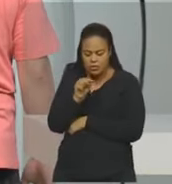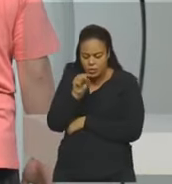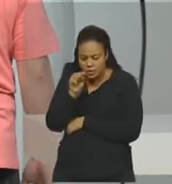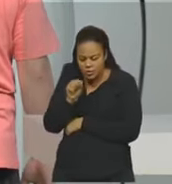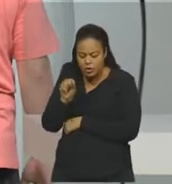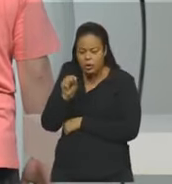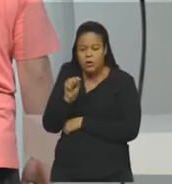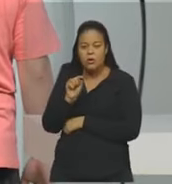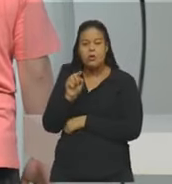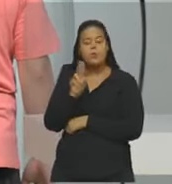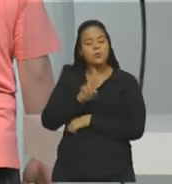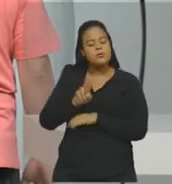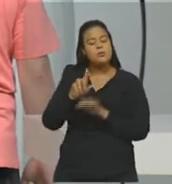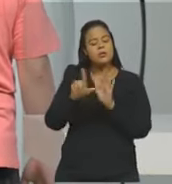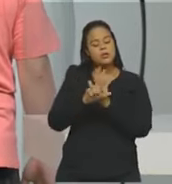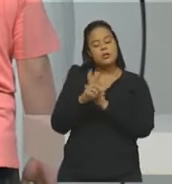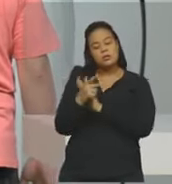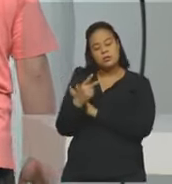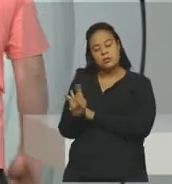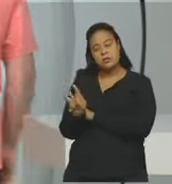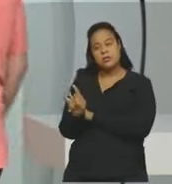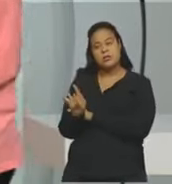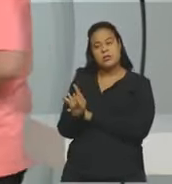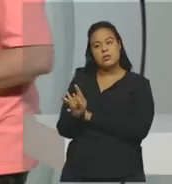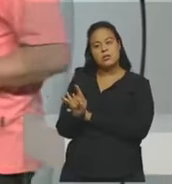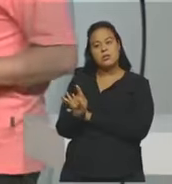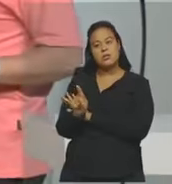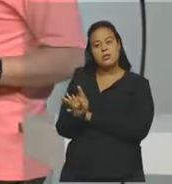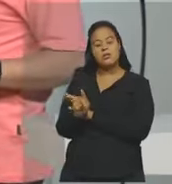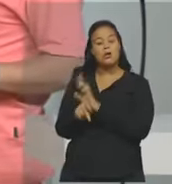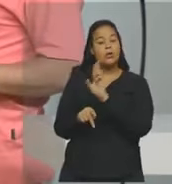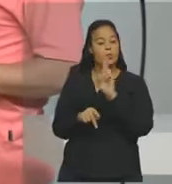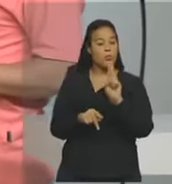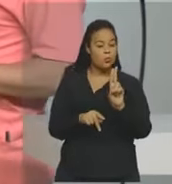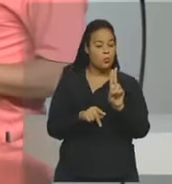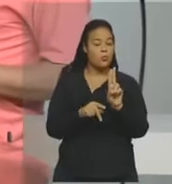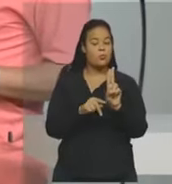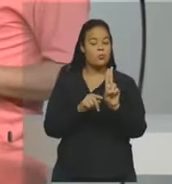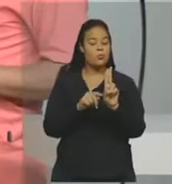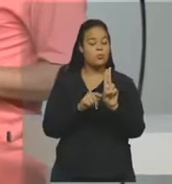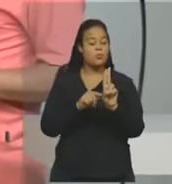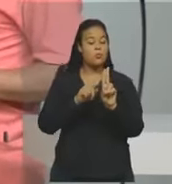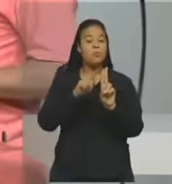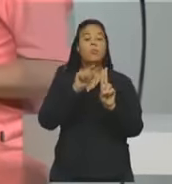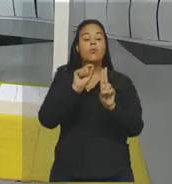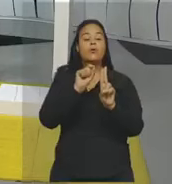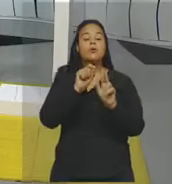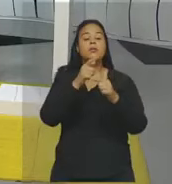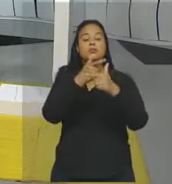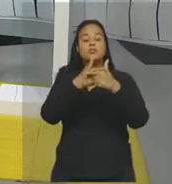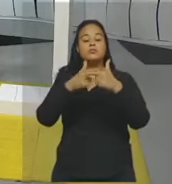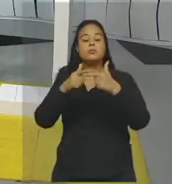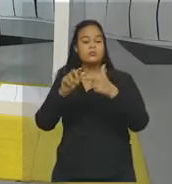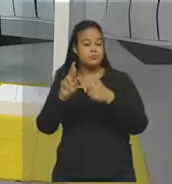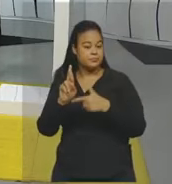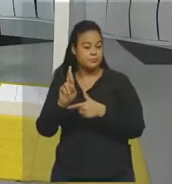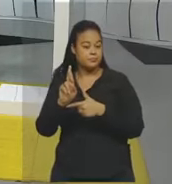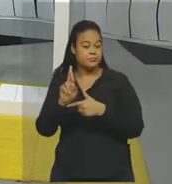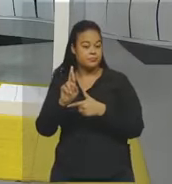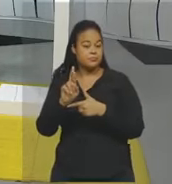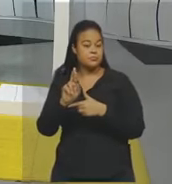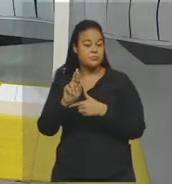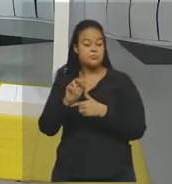corrente é igual a U dividido por R, né? Então, eu vou pegar, no caso da lâmpada 1,